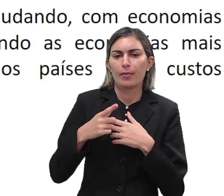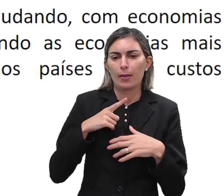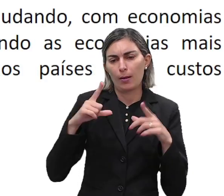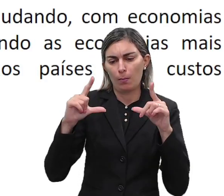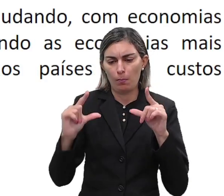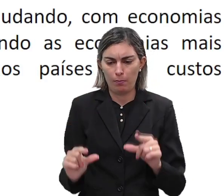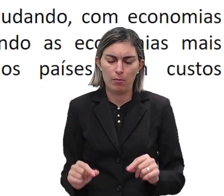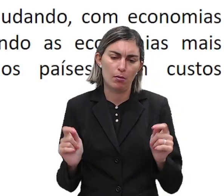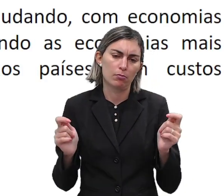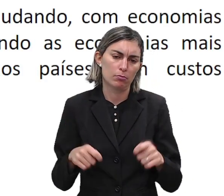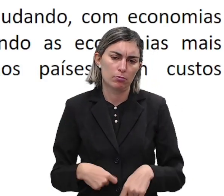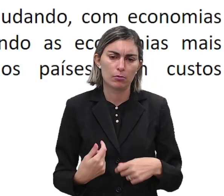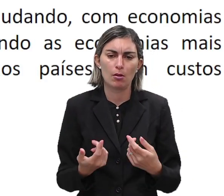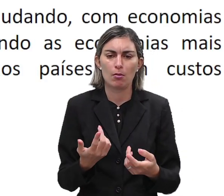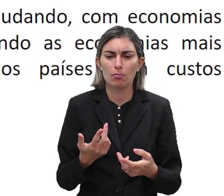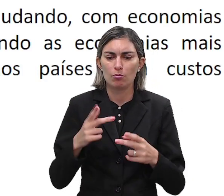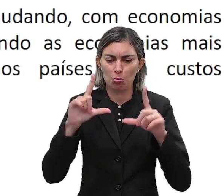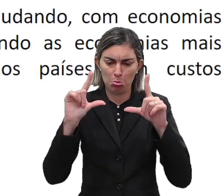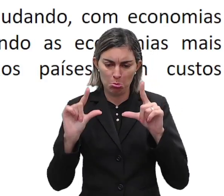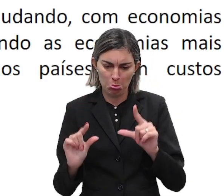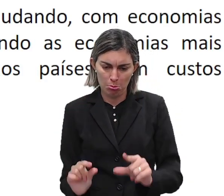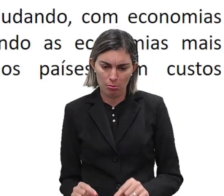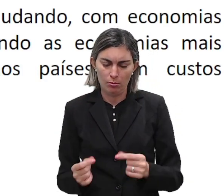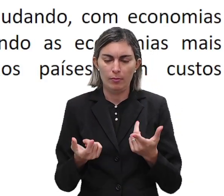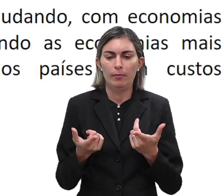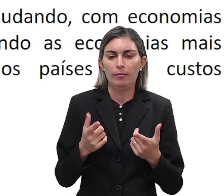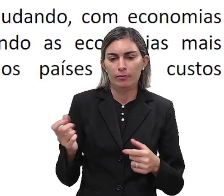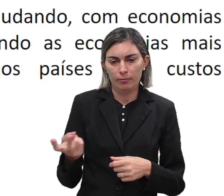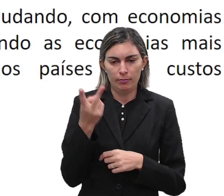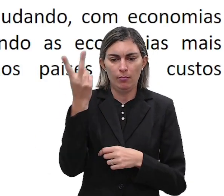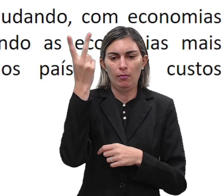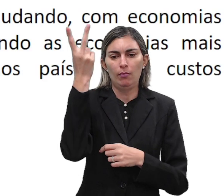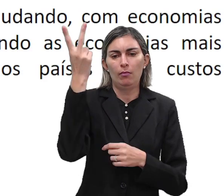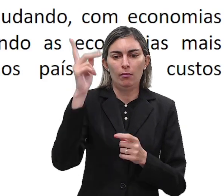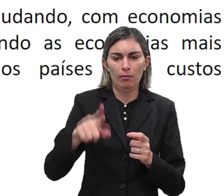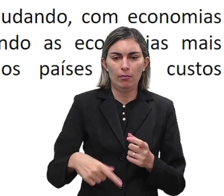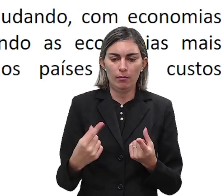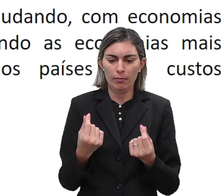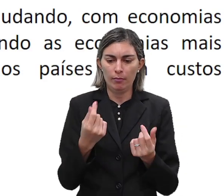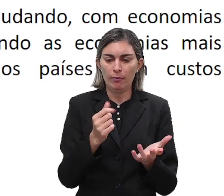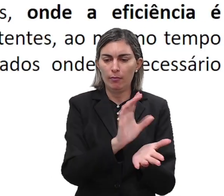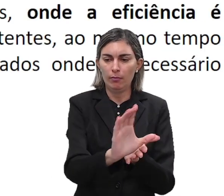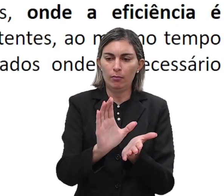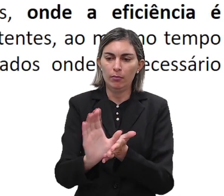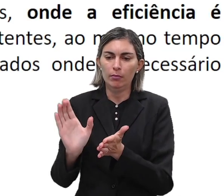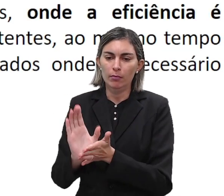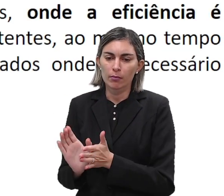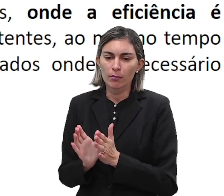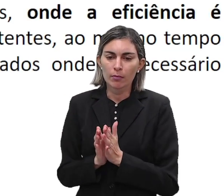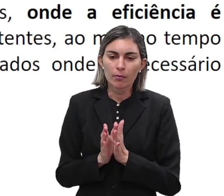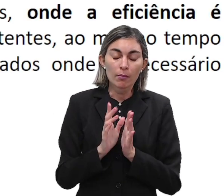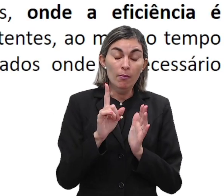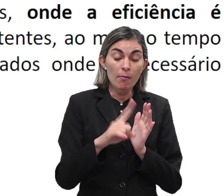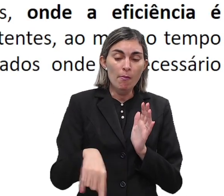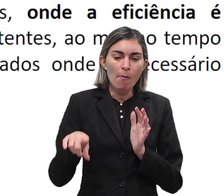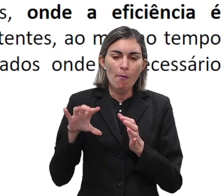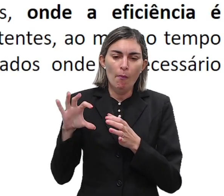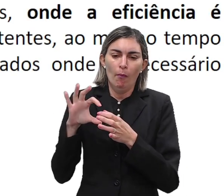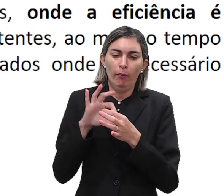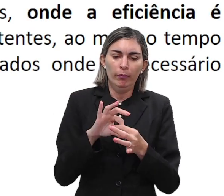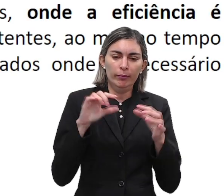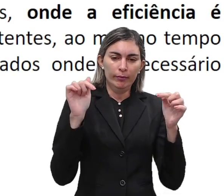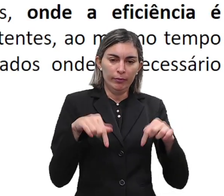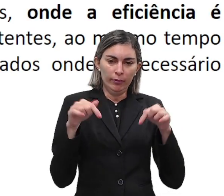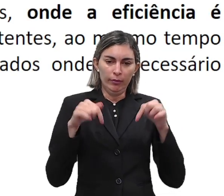menos dispostos a tolerar baixos retornos ou menos valor pelo dinheiro investido. No contexto